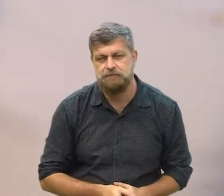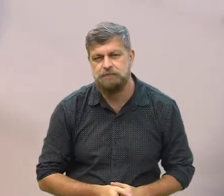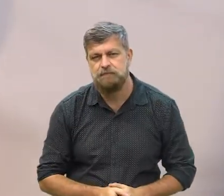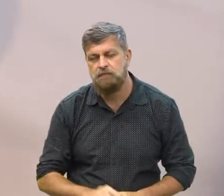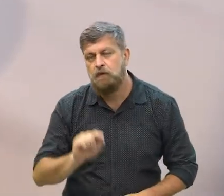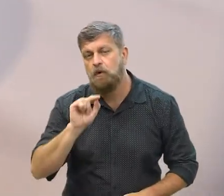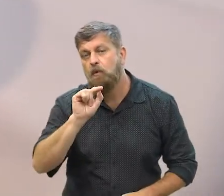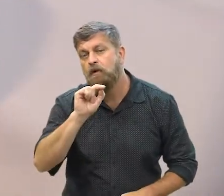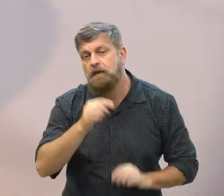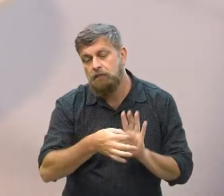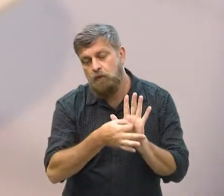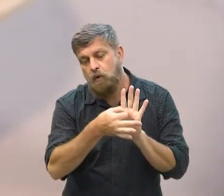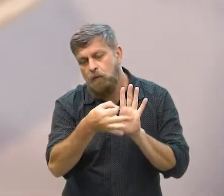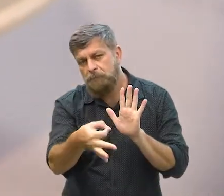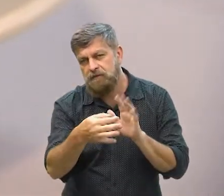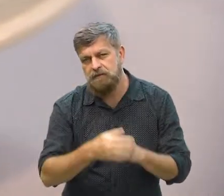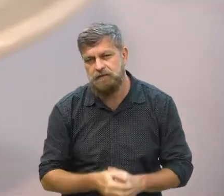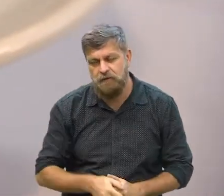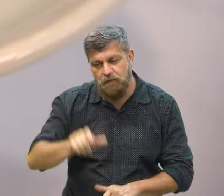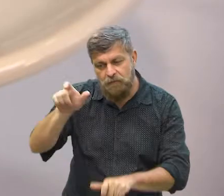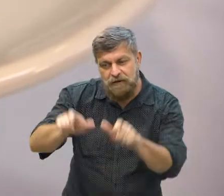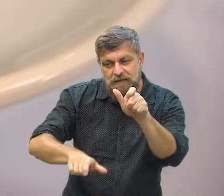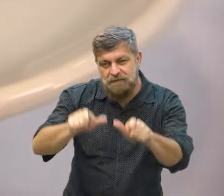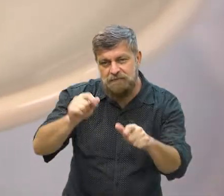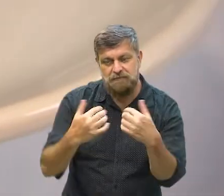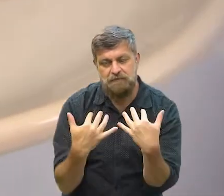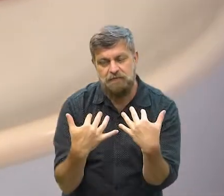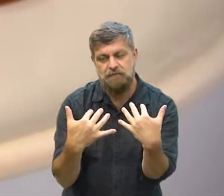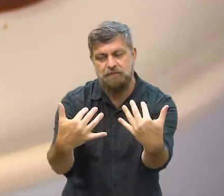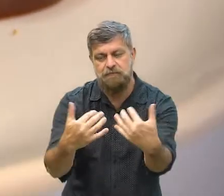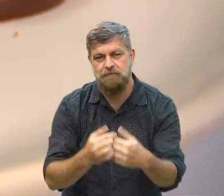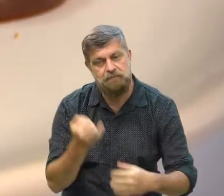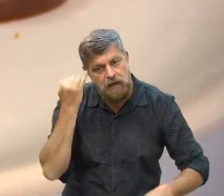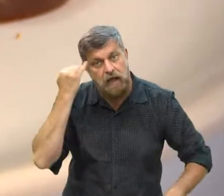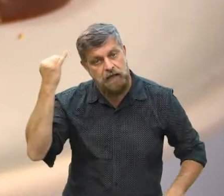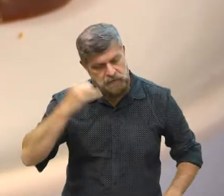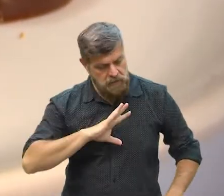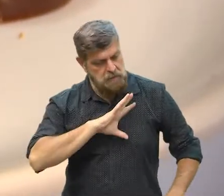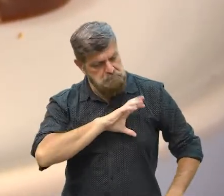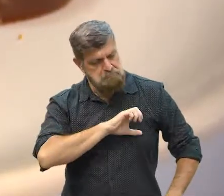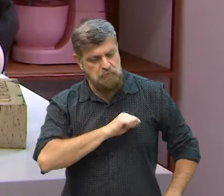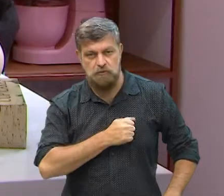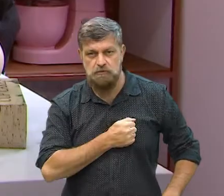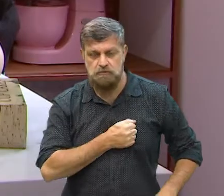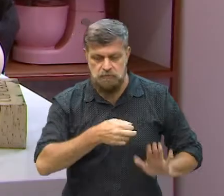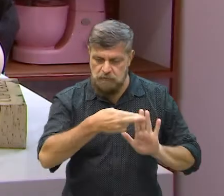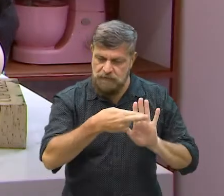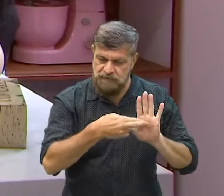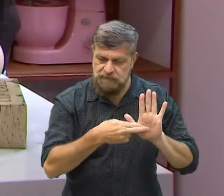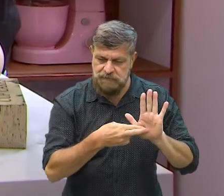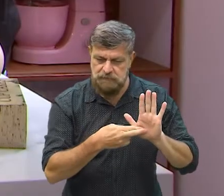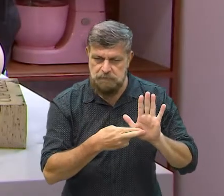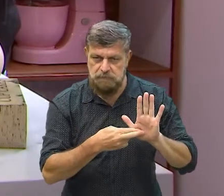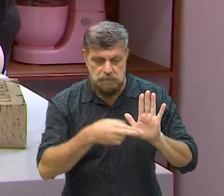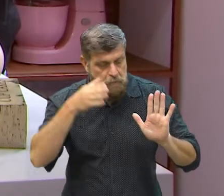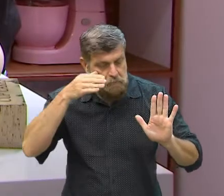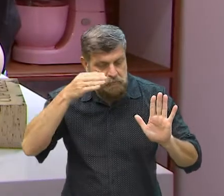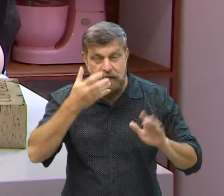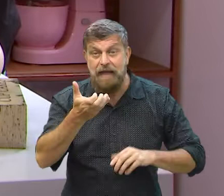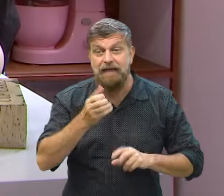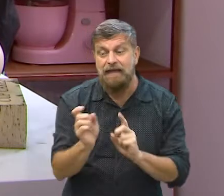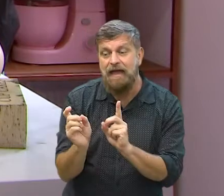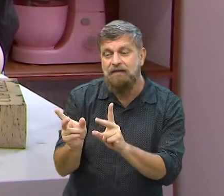que que você sugere para o pessoal de casa então que gostou da ideia, gostou da receita e quer vender,